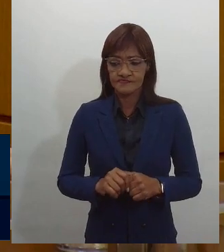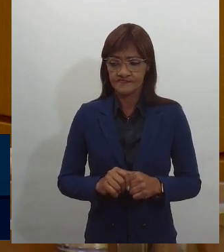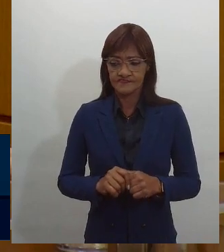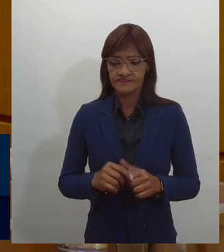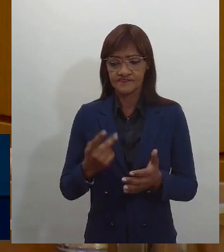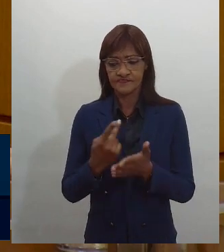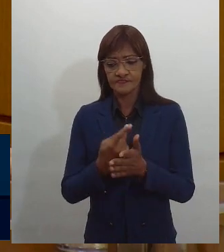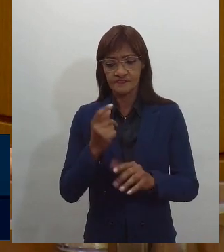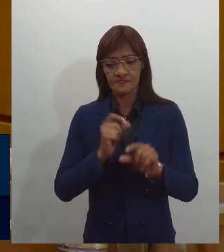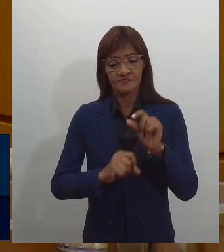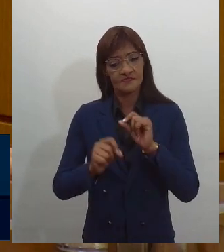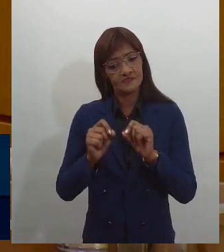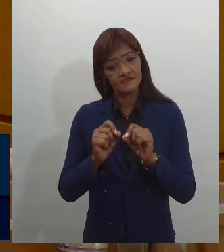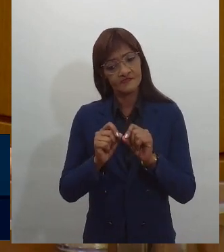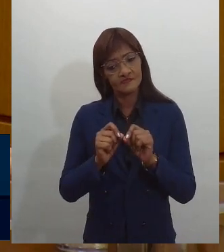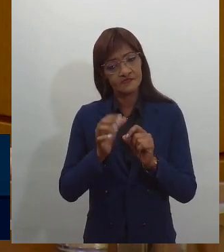presenciou